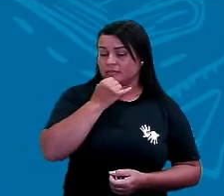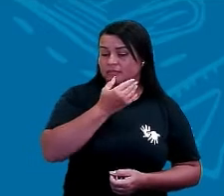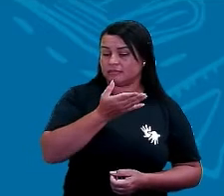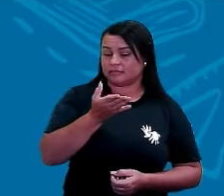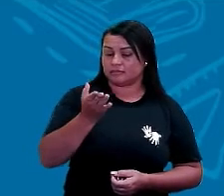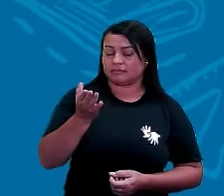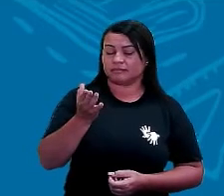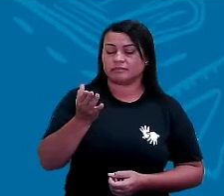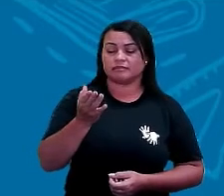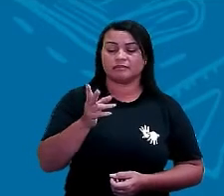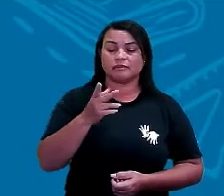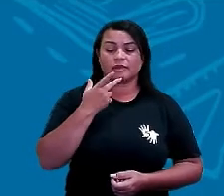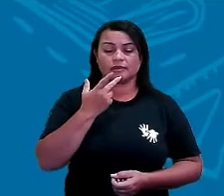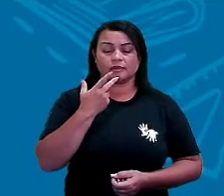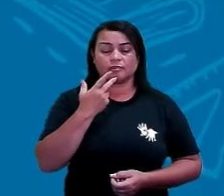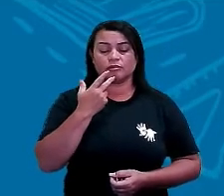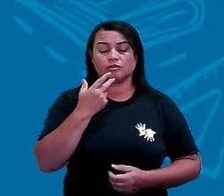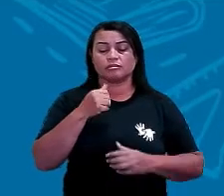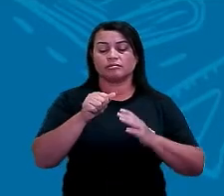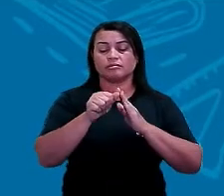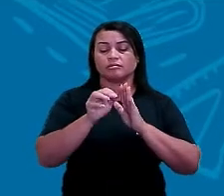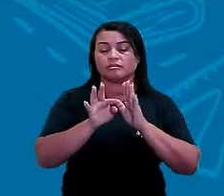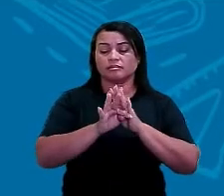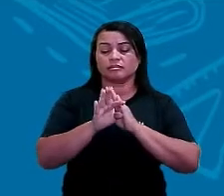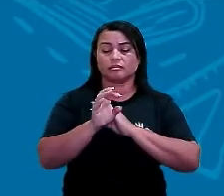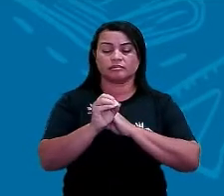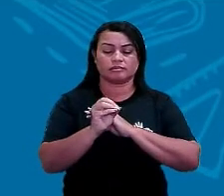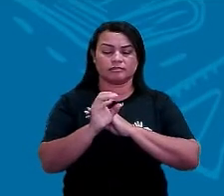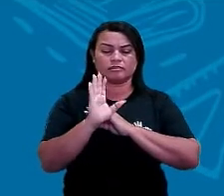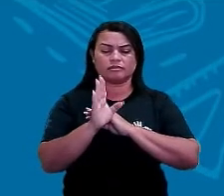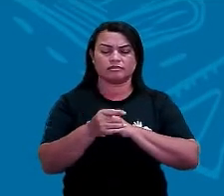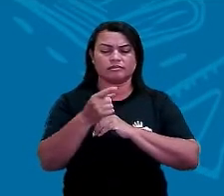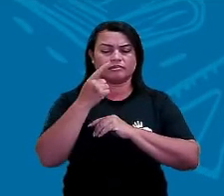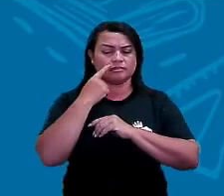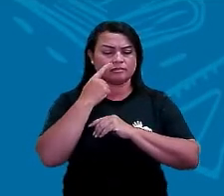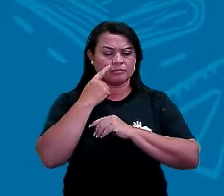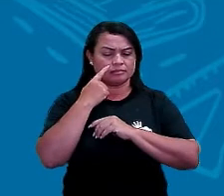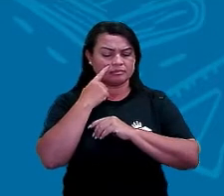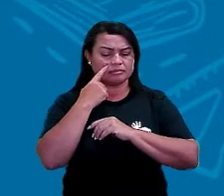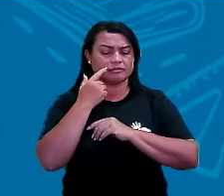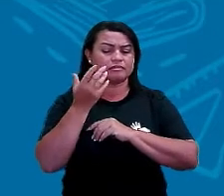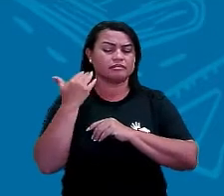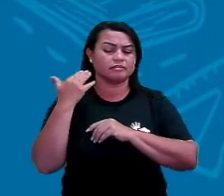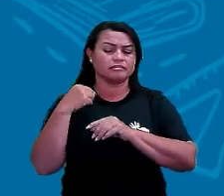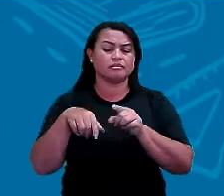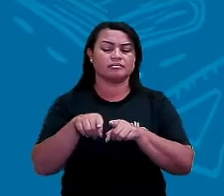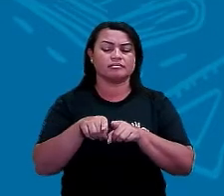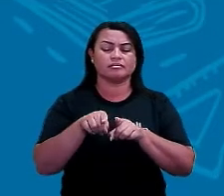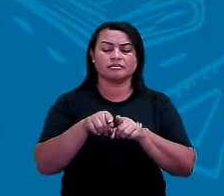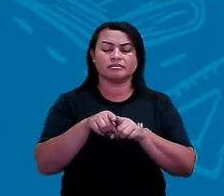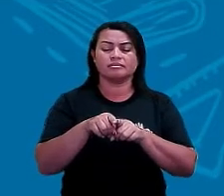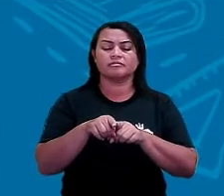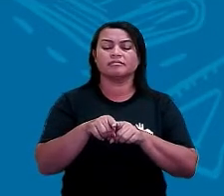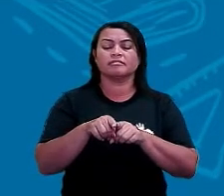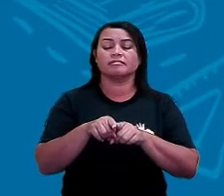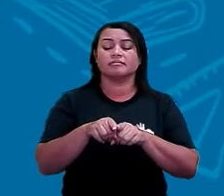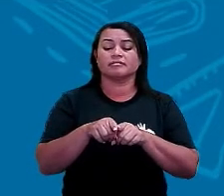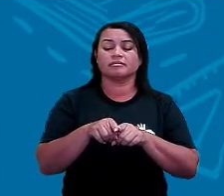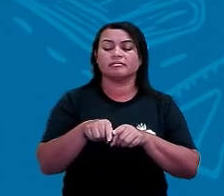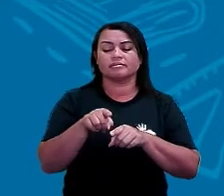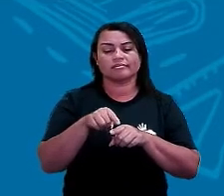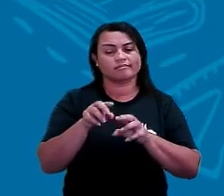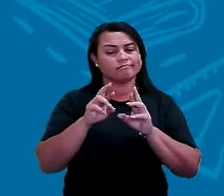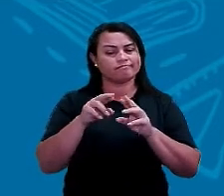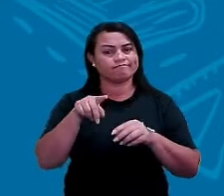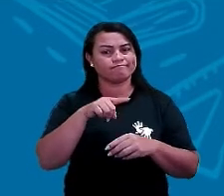aula, quando a gente fala do artigo o. Foi uma aula que a gente já viveu, já vivenciou, né? Já foi passada e espero que